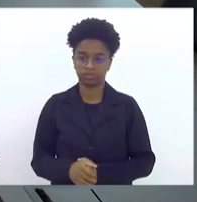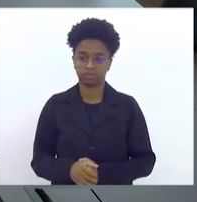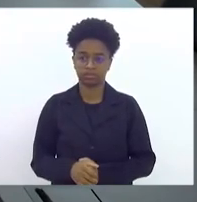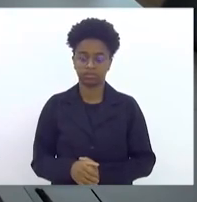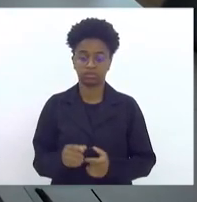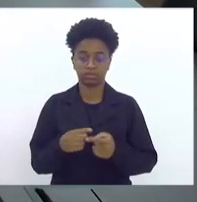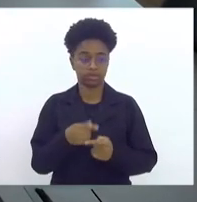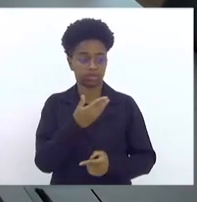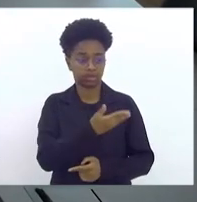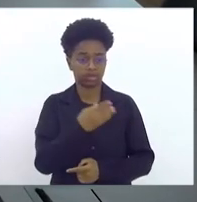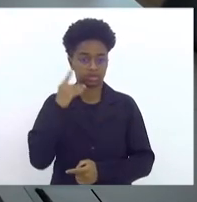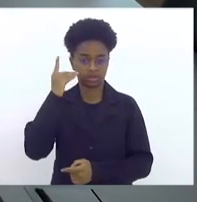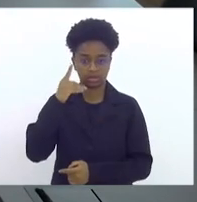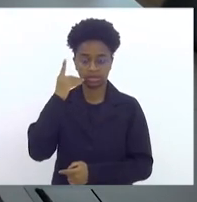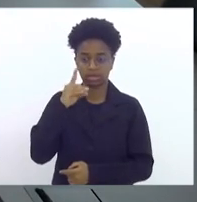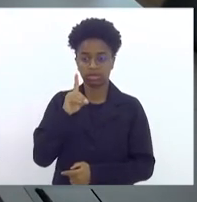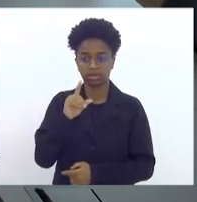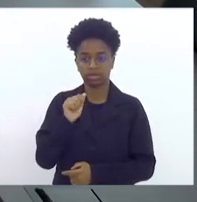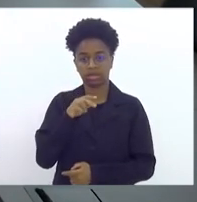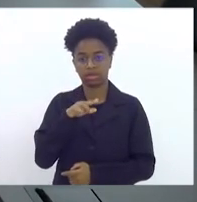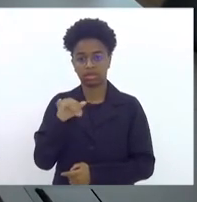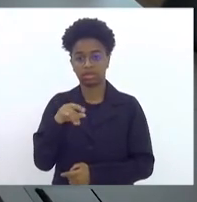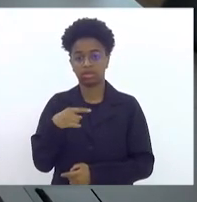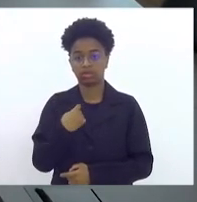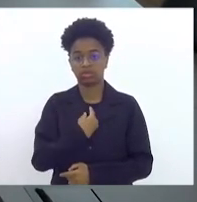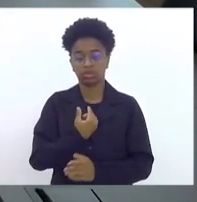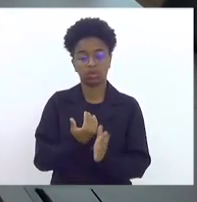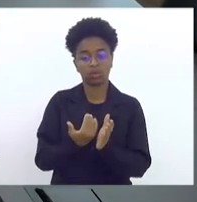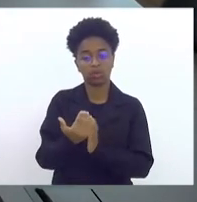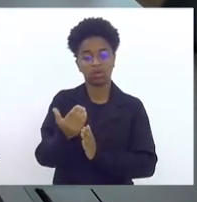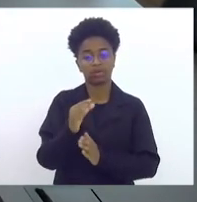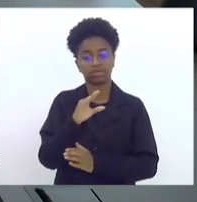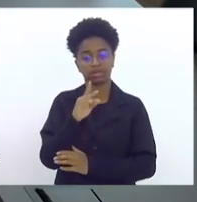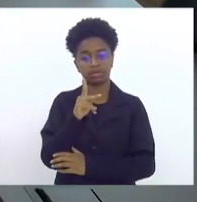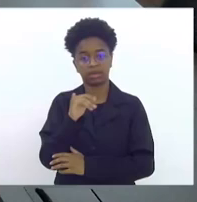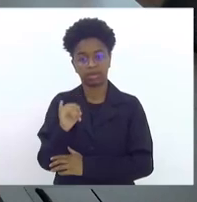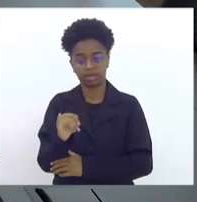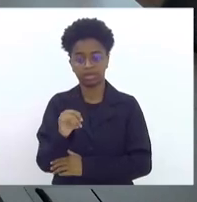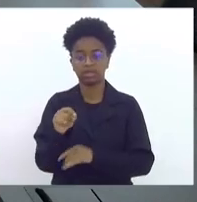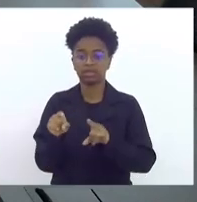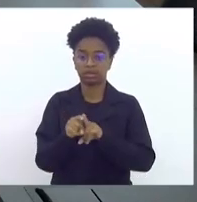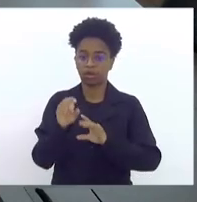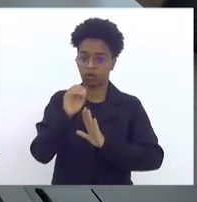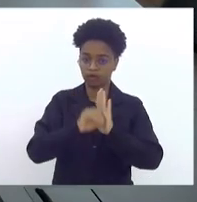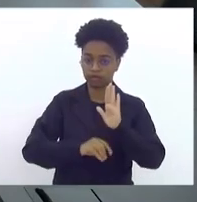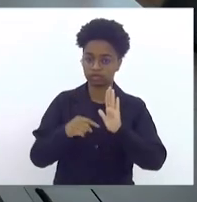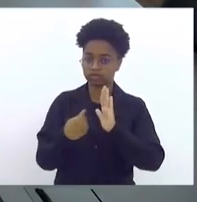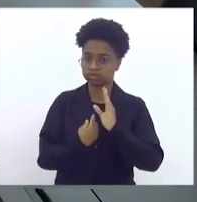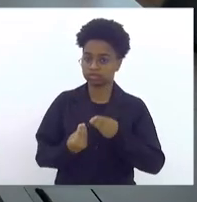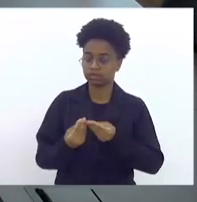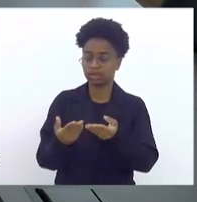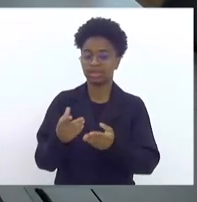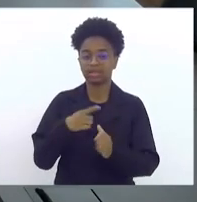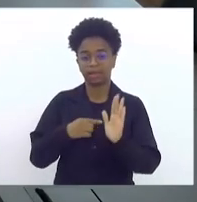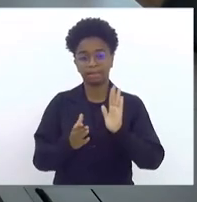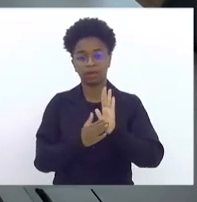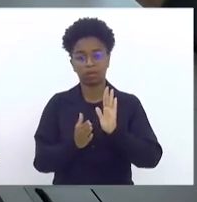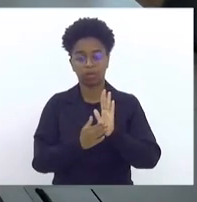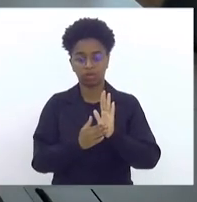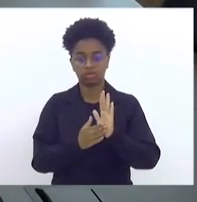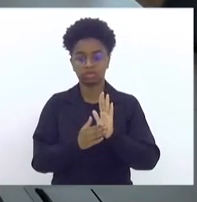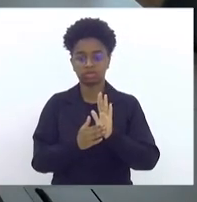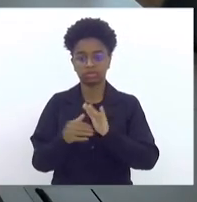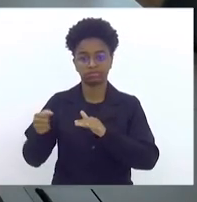deputada nós no começo dessa CPI até havia Ofício nós fizemos essa exatamente essa proposta de